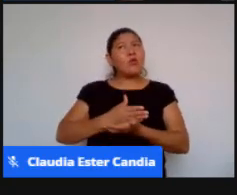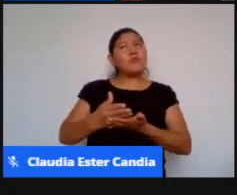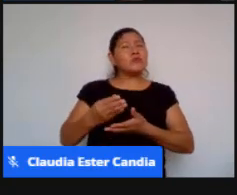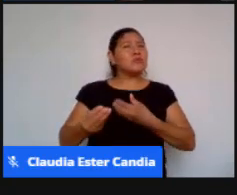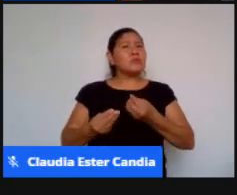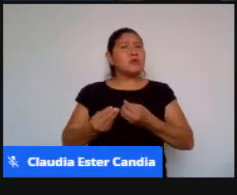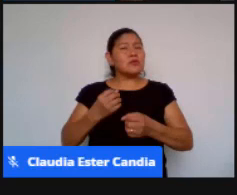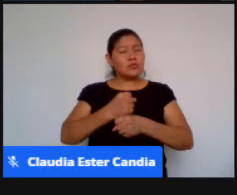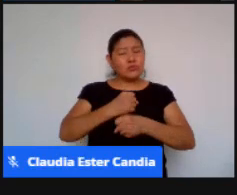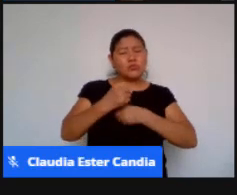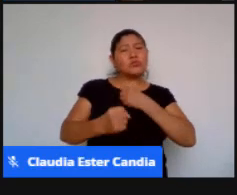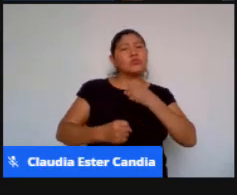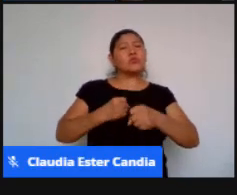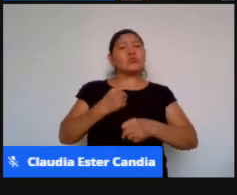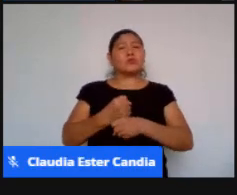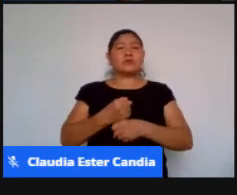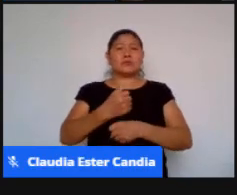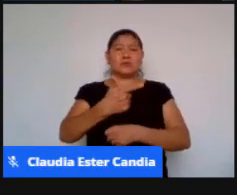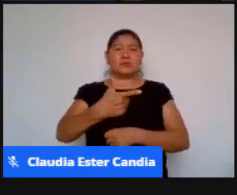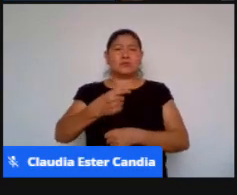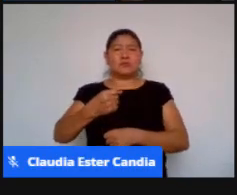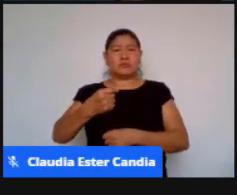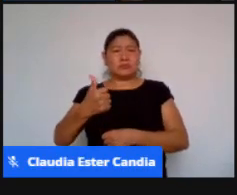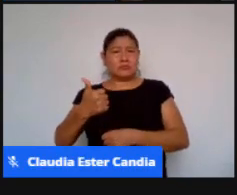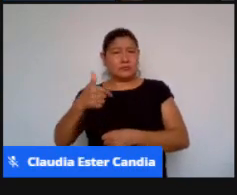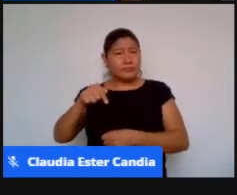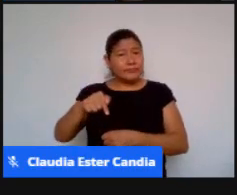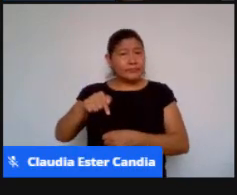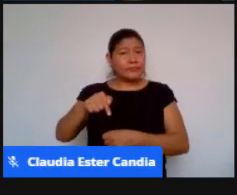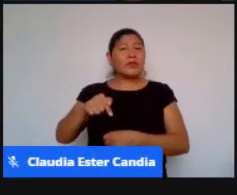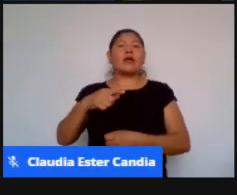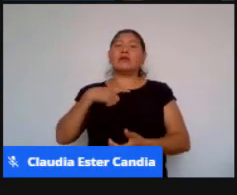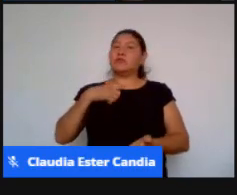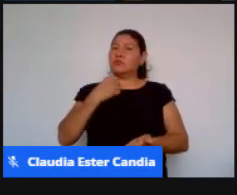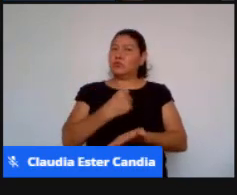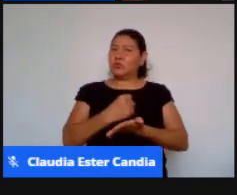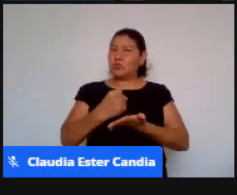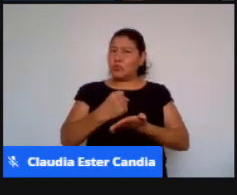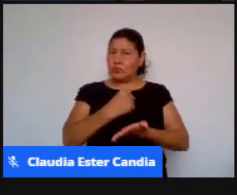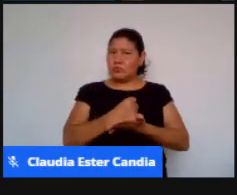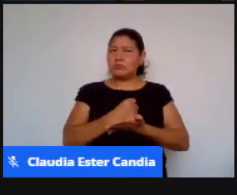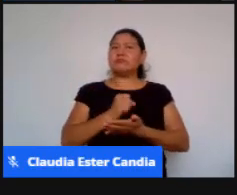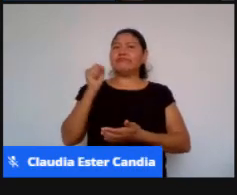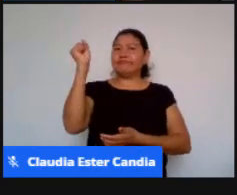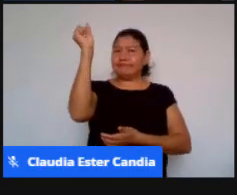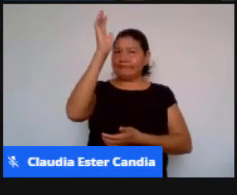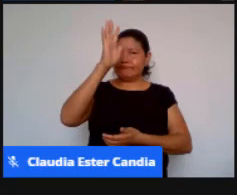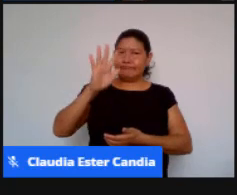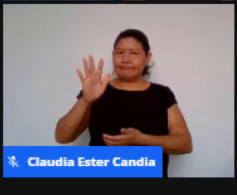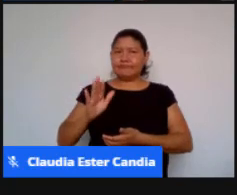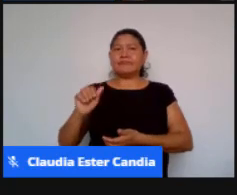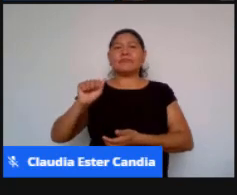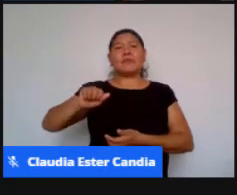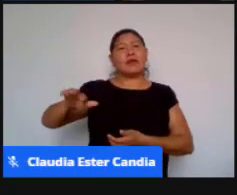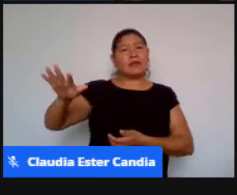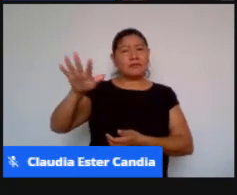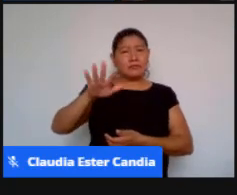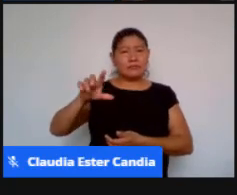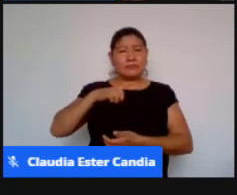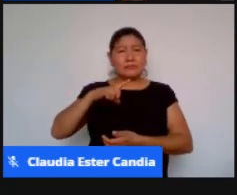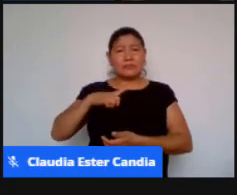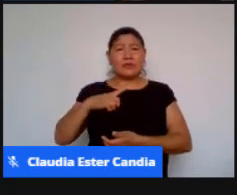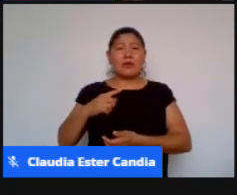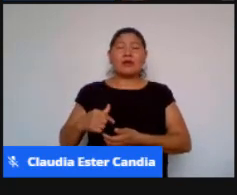em 2017, né? Então, nós temos esse documento nacional que orienta, né, a nossa